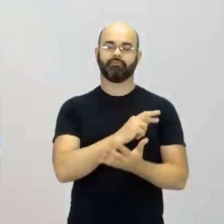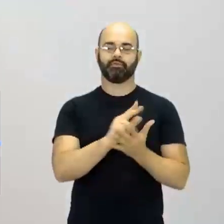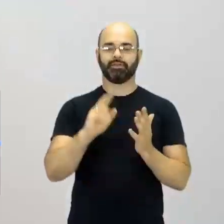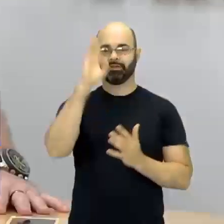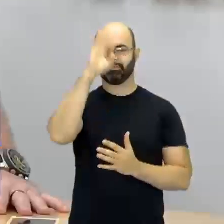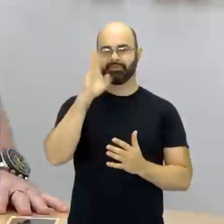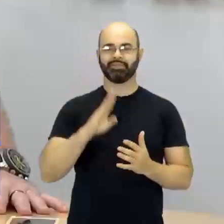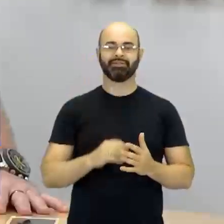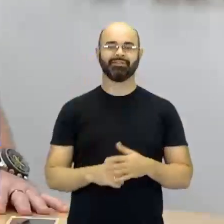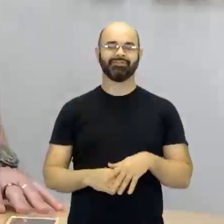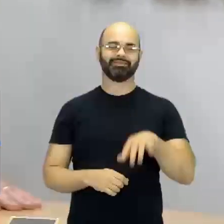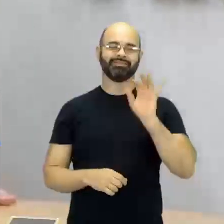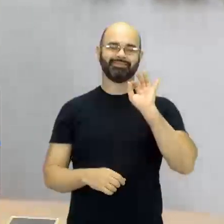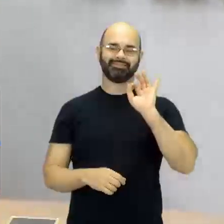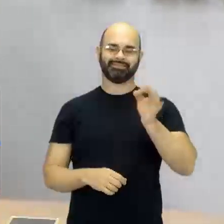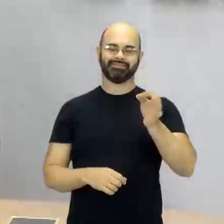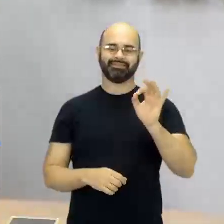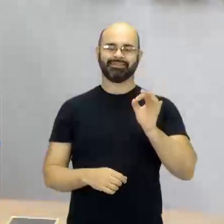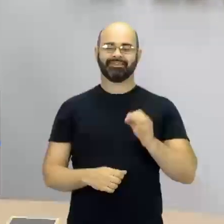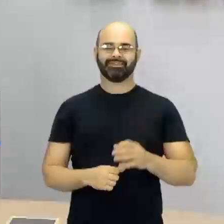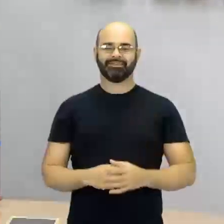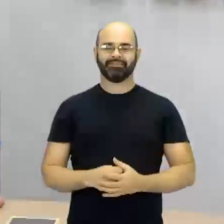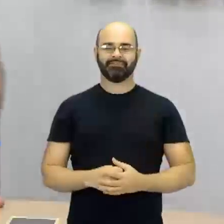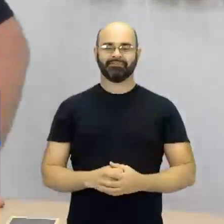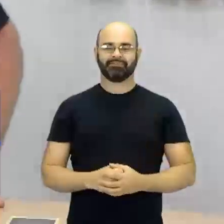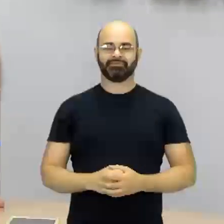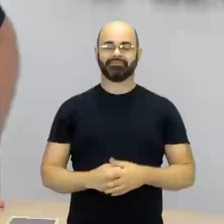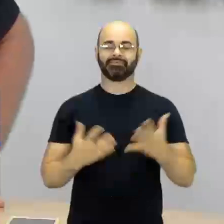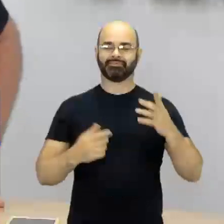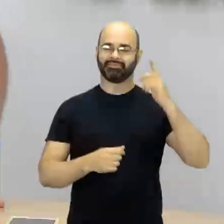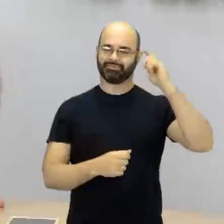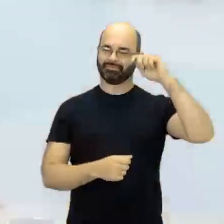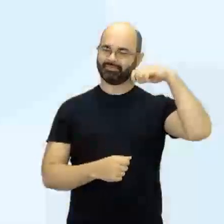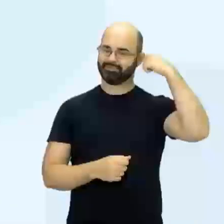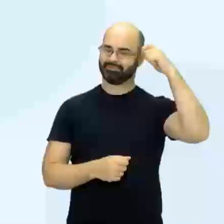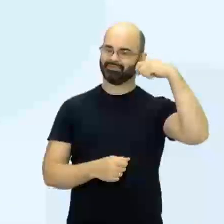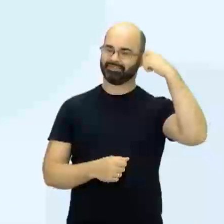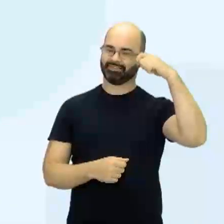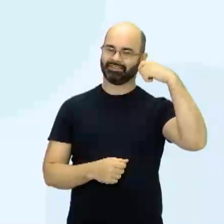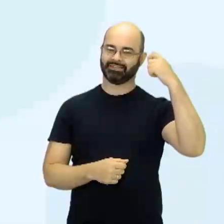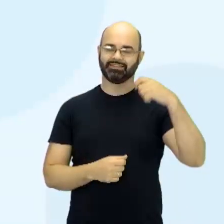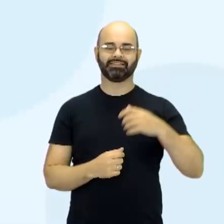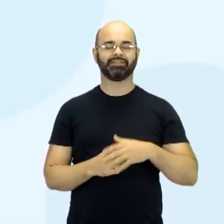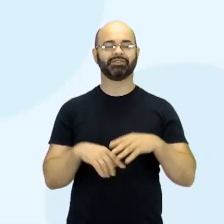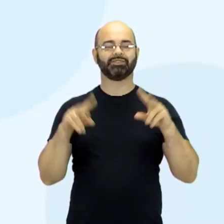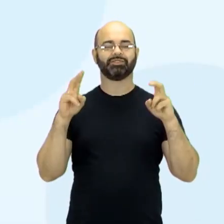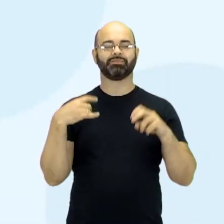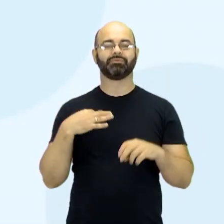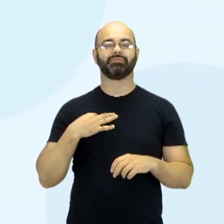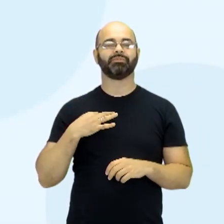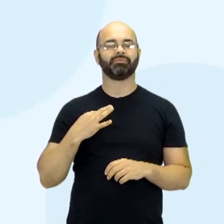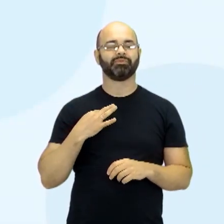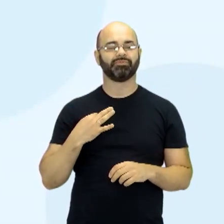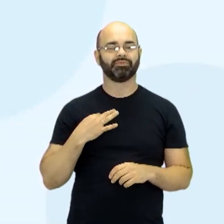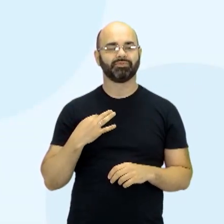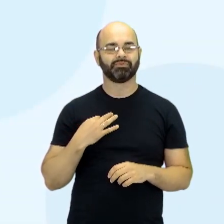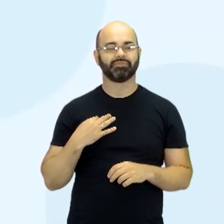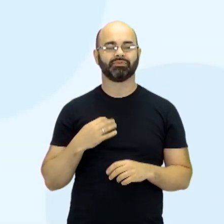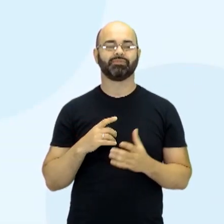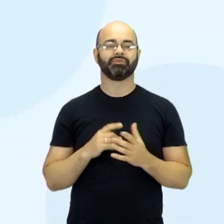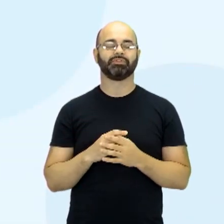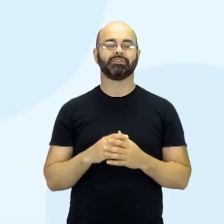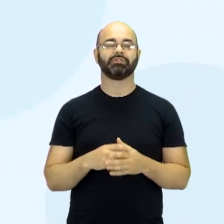Russo. É isso aí. Então nós vamos ter agora um vídeo, né, sobre programa de voluntariado